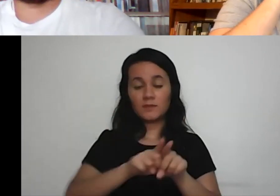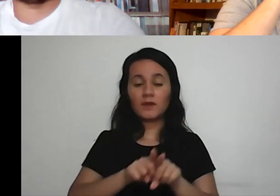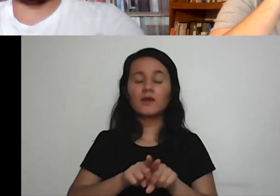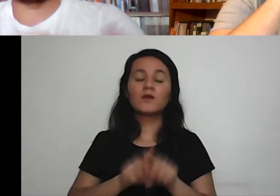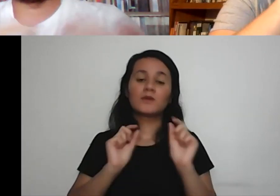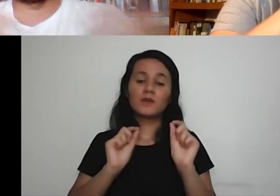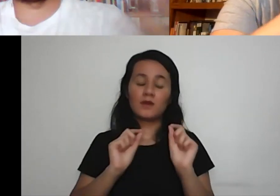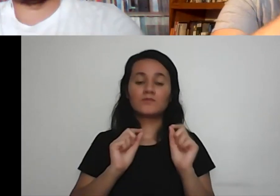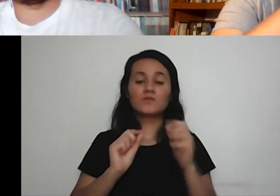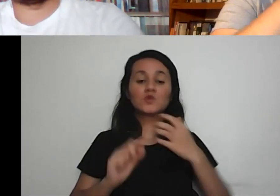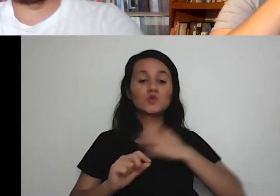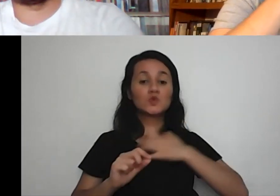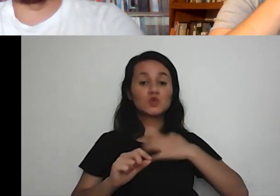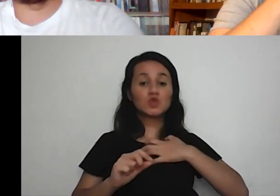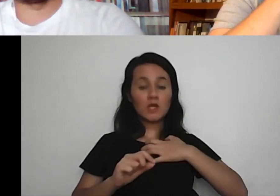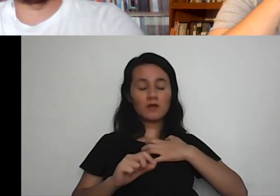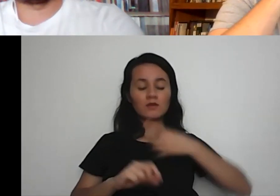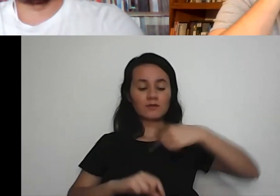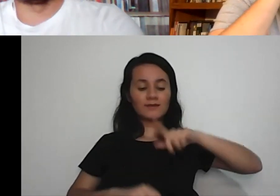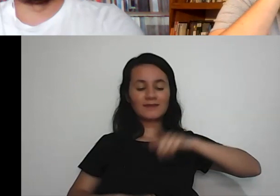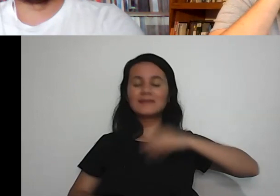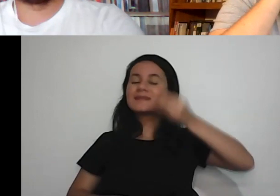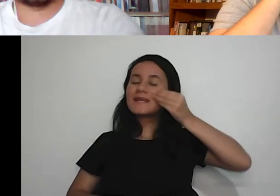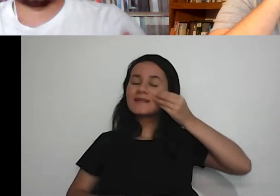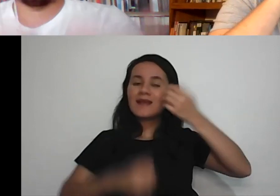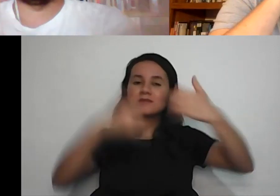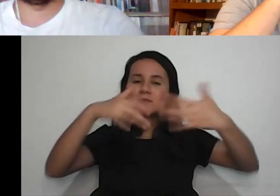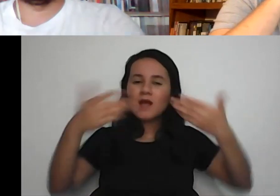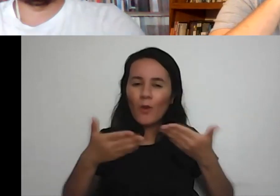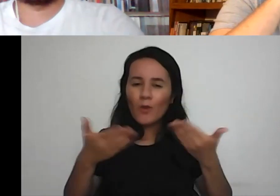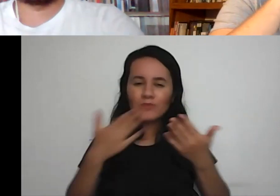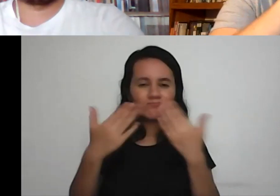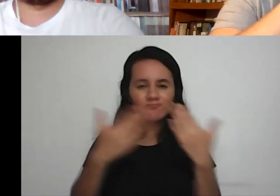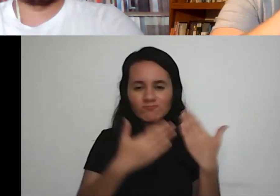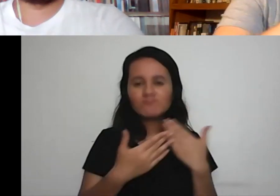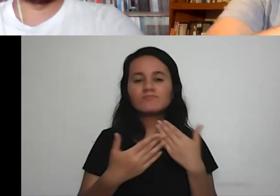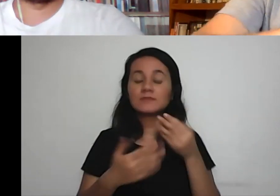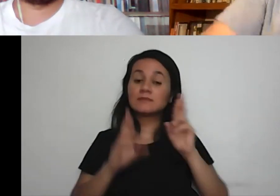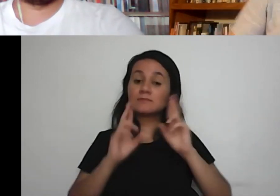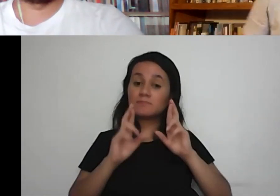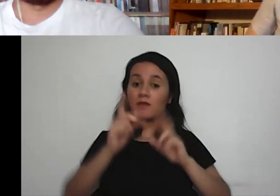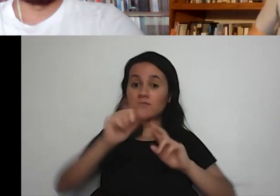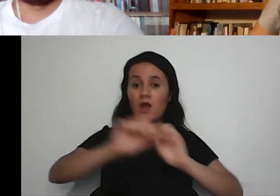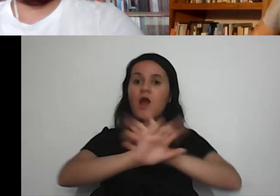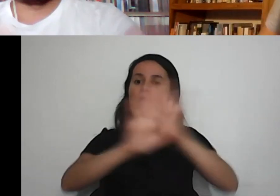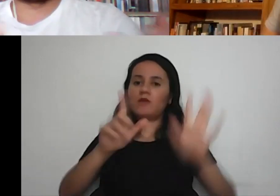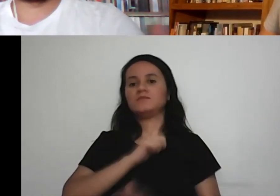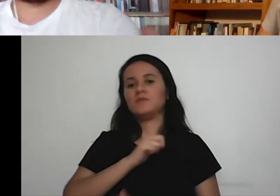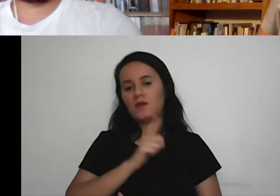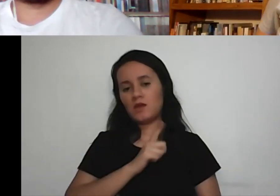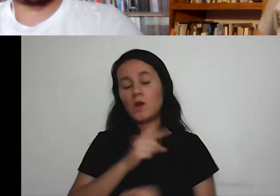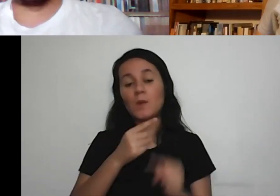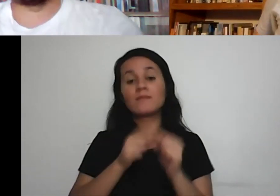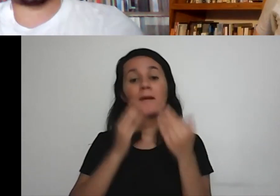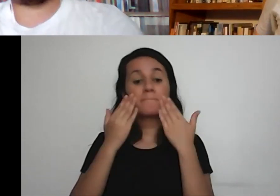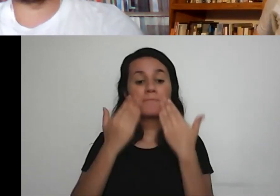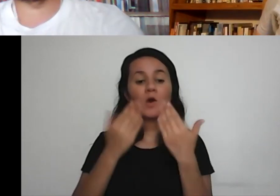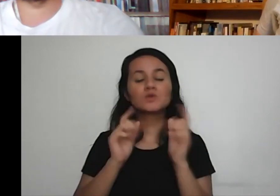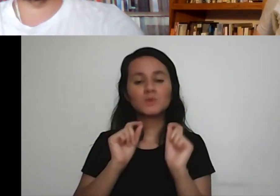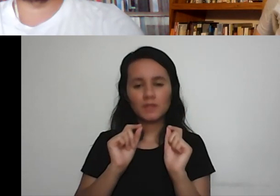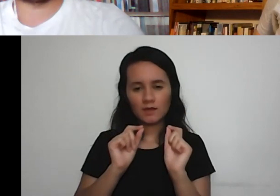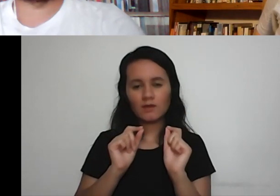assim, o caminho que a gente tentou fazer aqui hoje, né, e espero que tenha ficado claro, é mostrar como